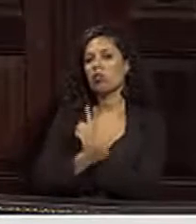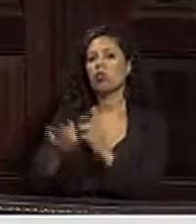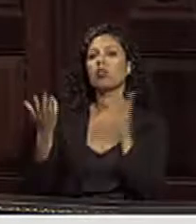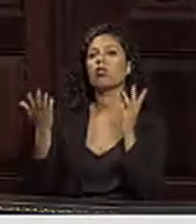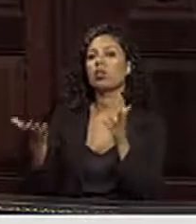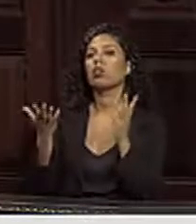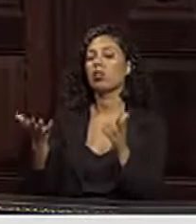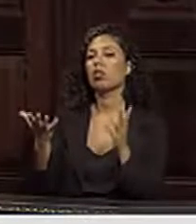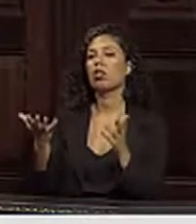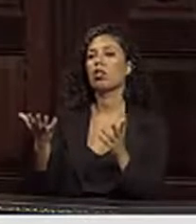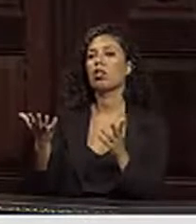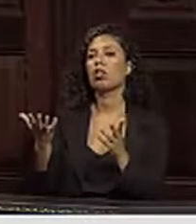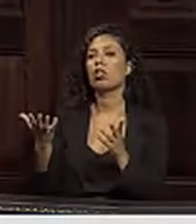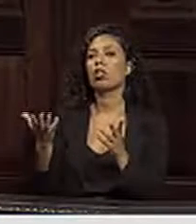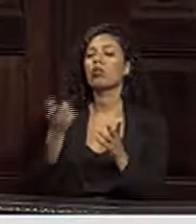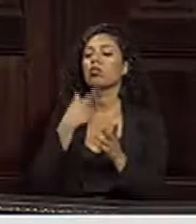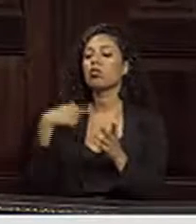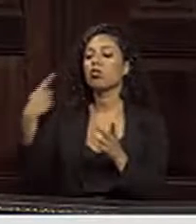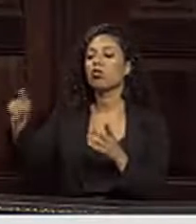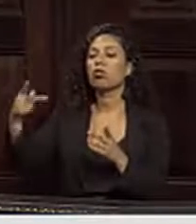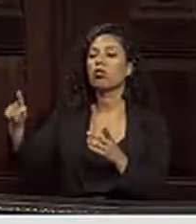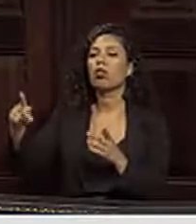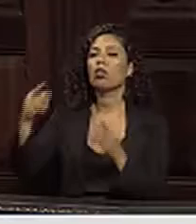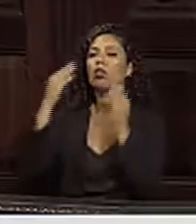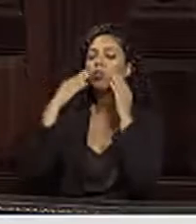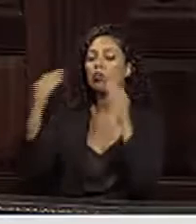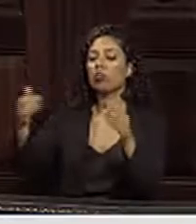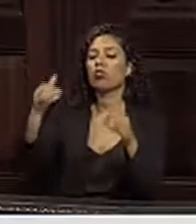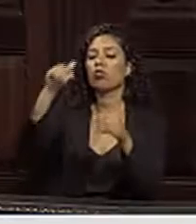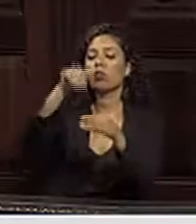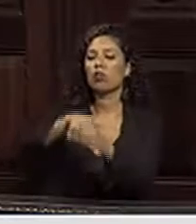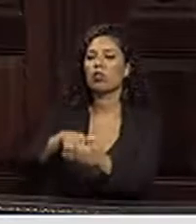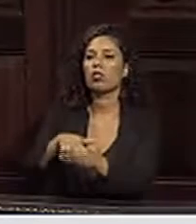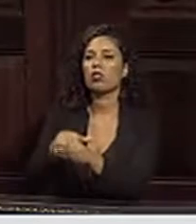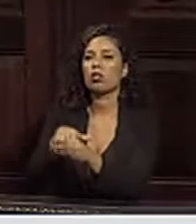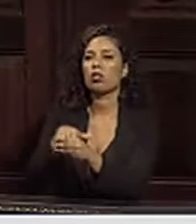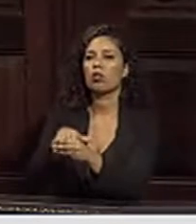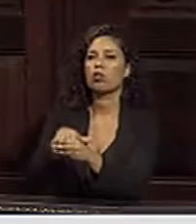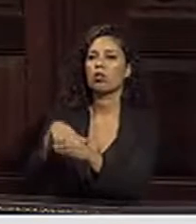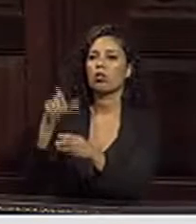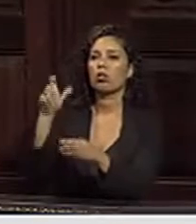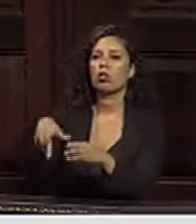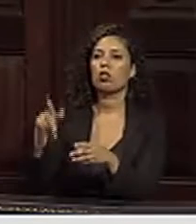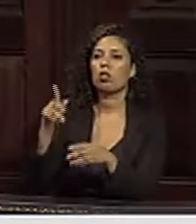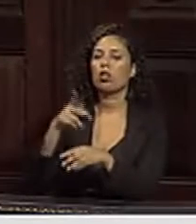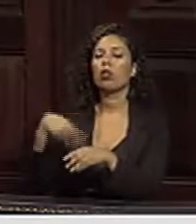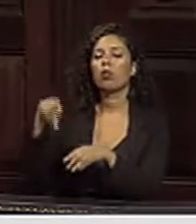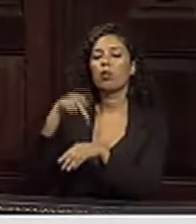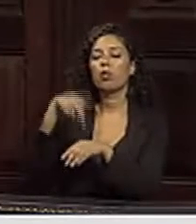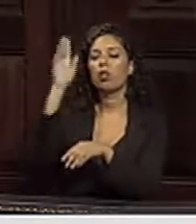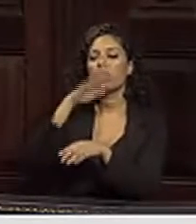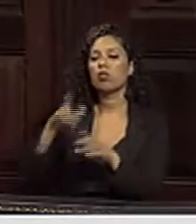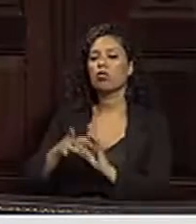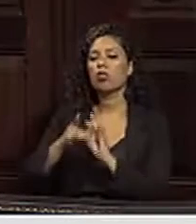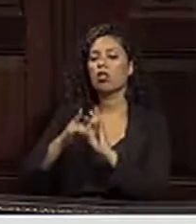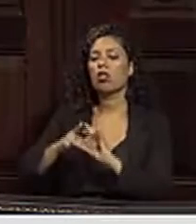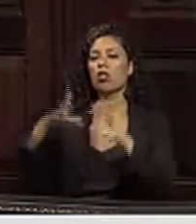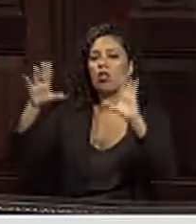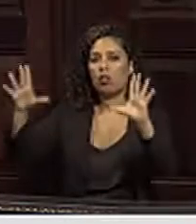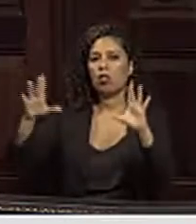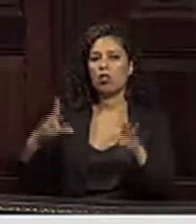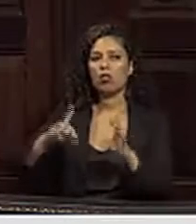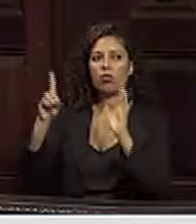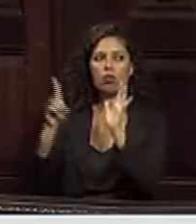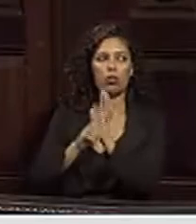ele depositou nas urnas como anseio desse povo, que é um Brasil livre, soberano